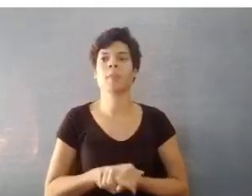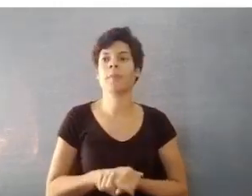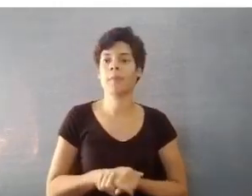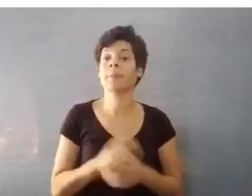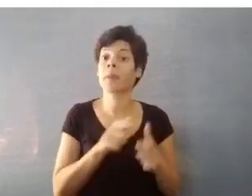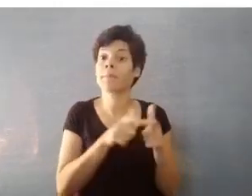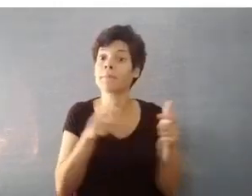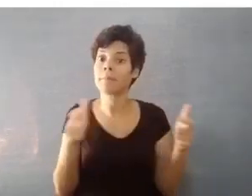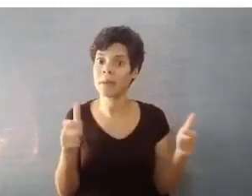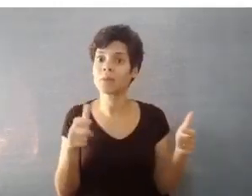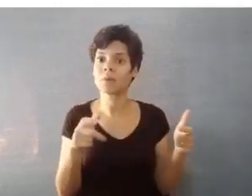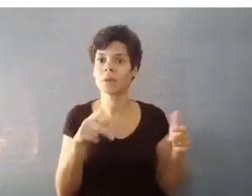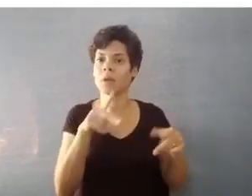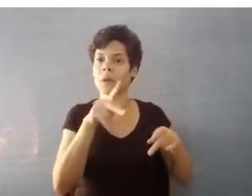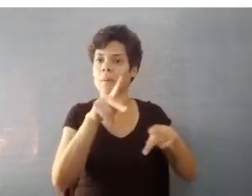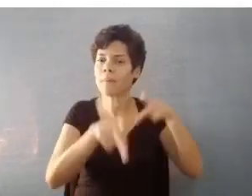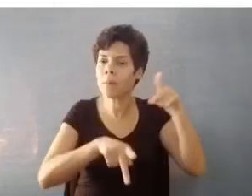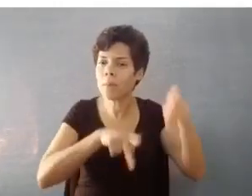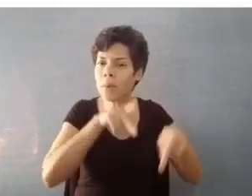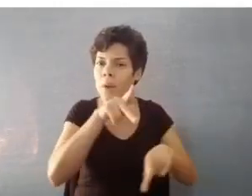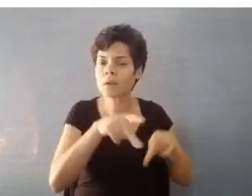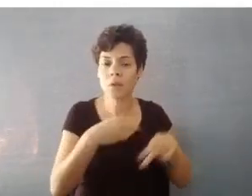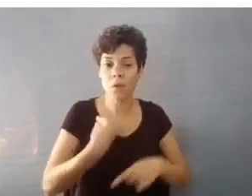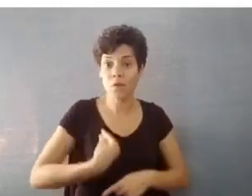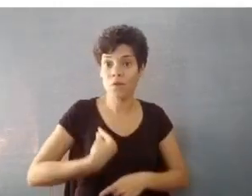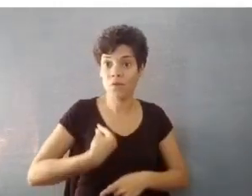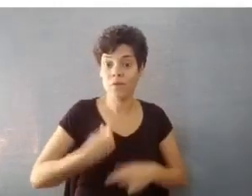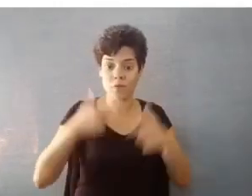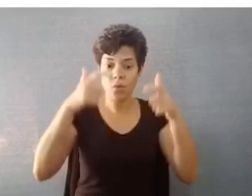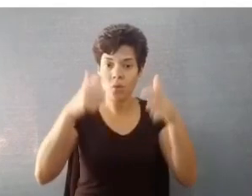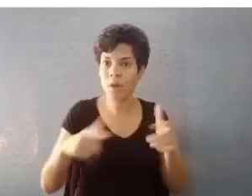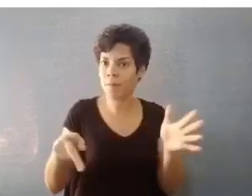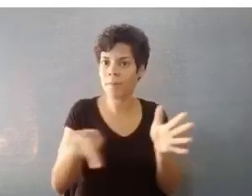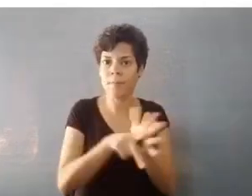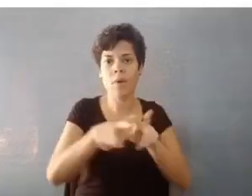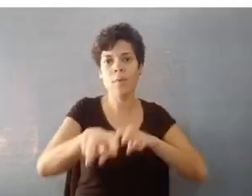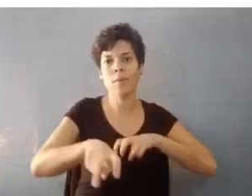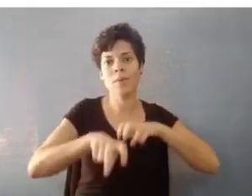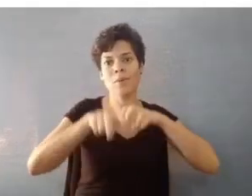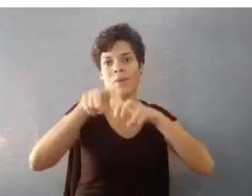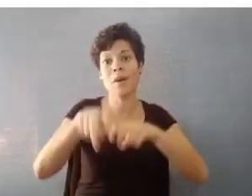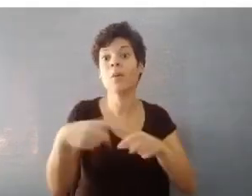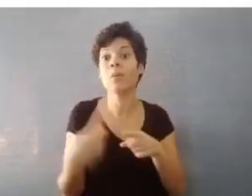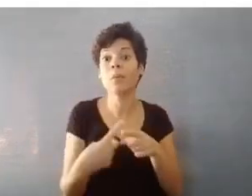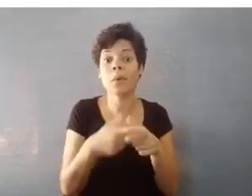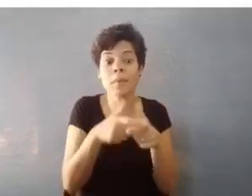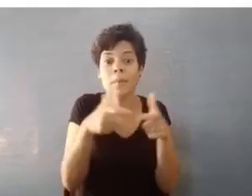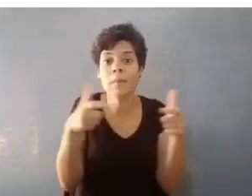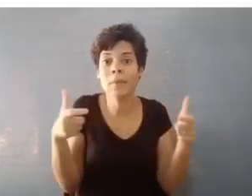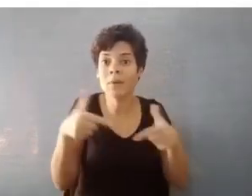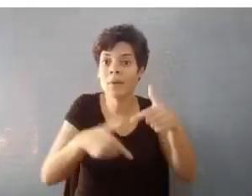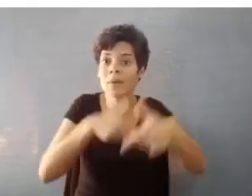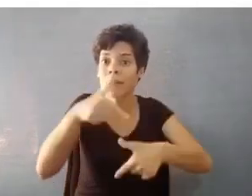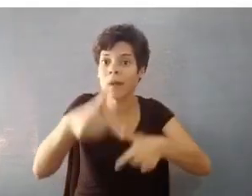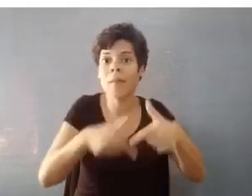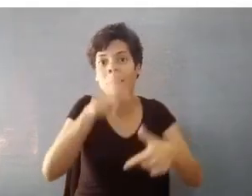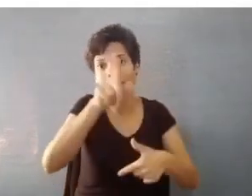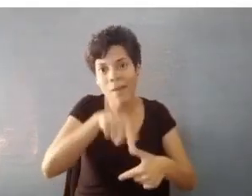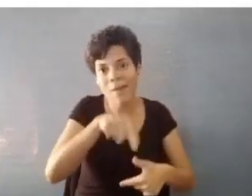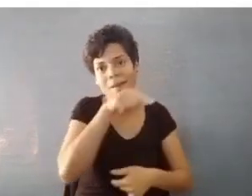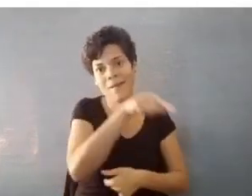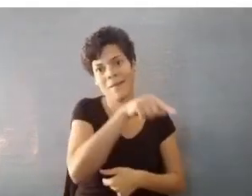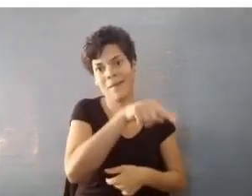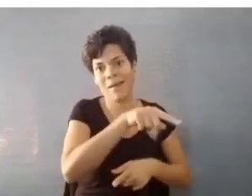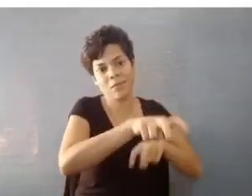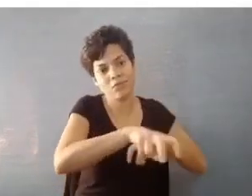A maioria da população vivia na zona rural, até porque a maioria dos empregos se